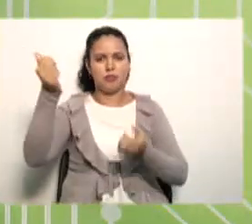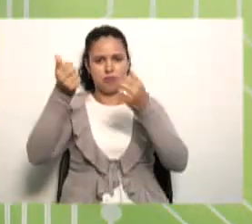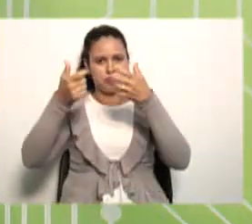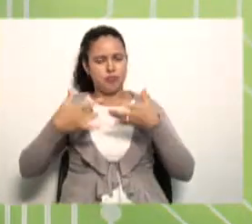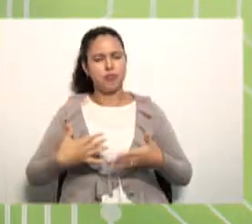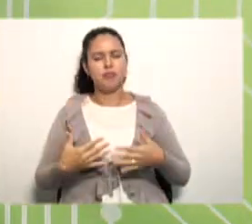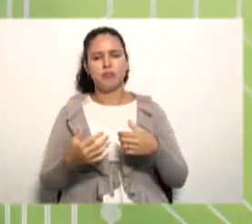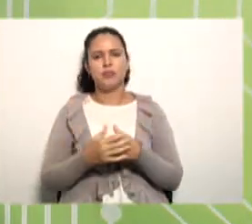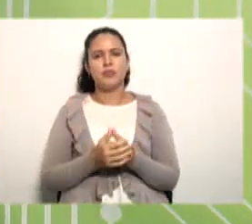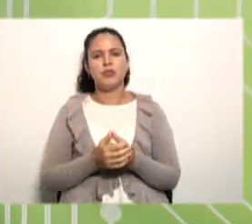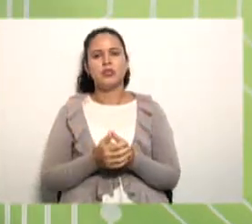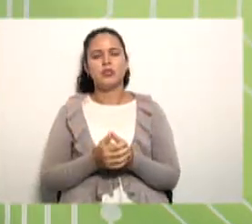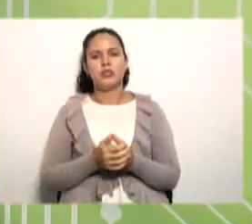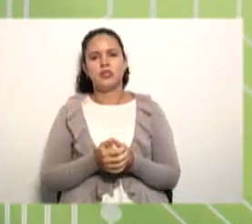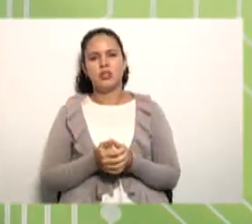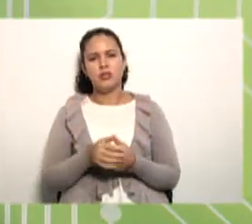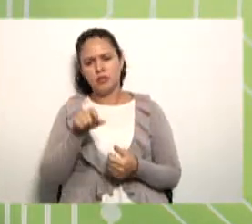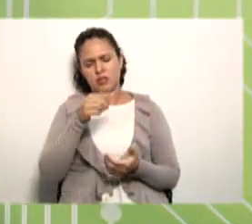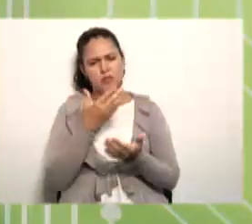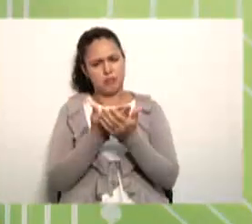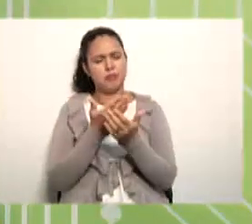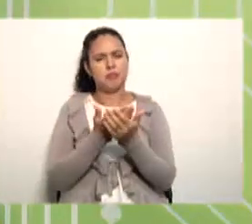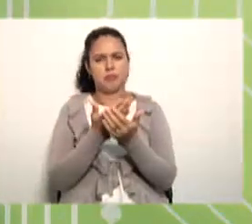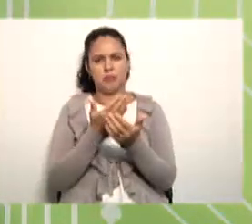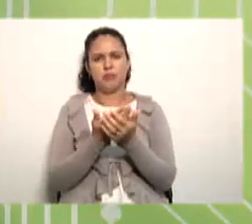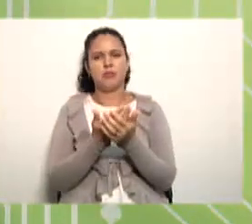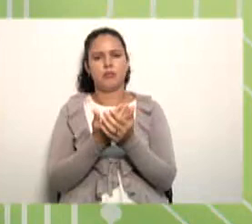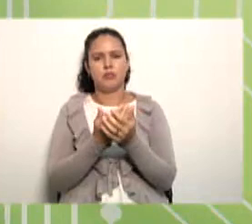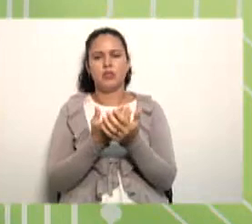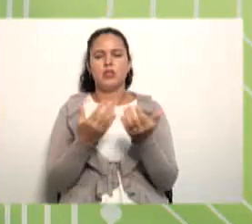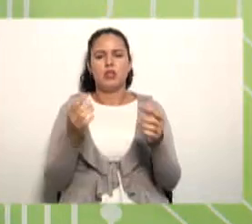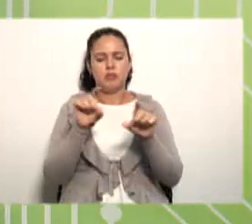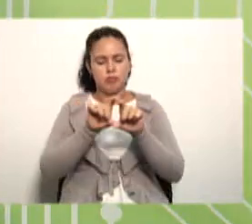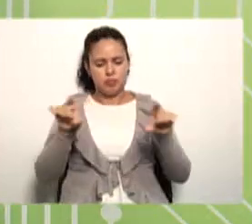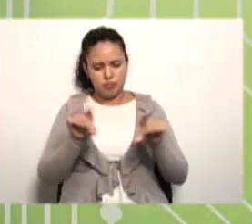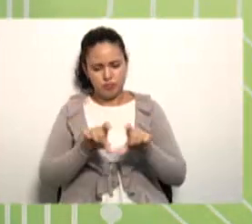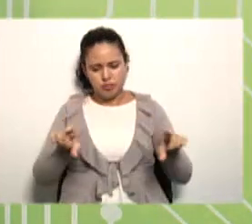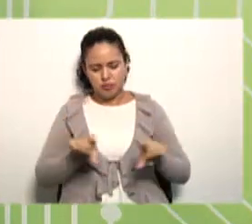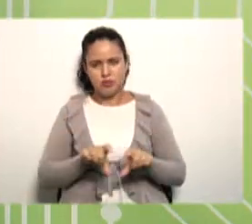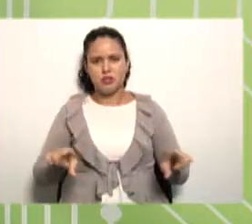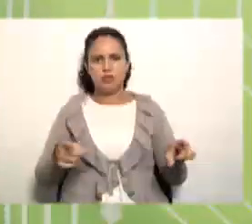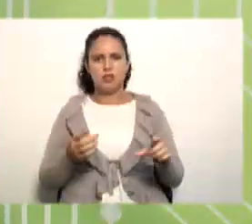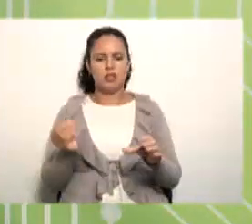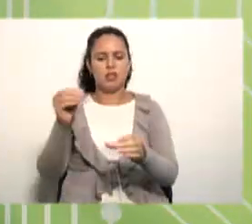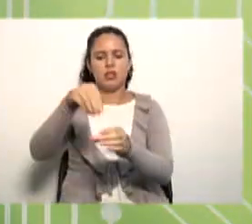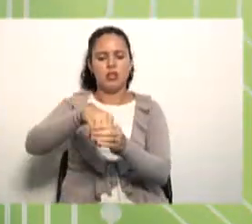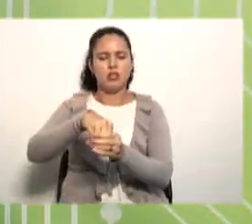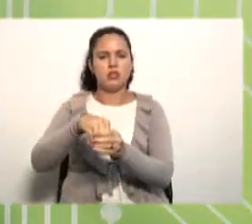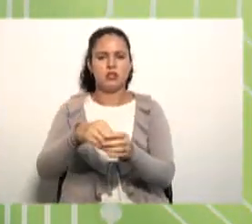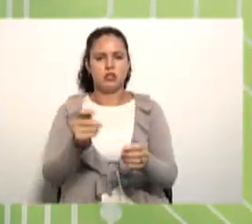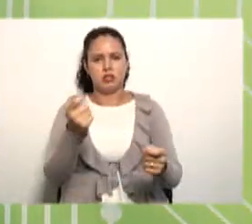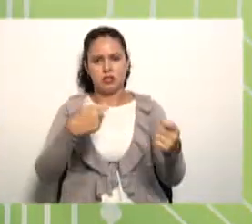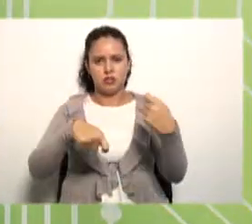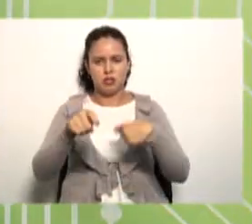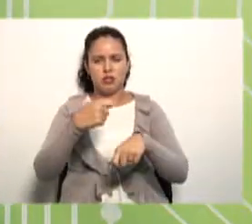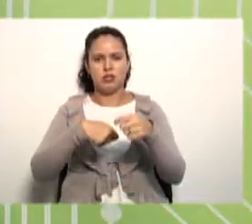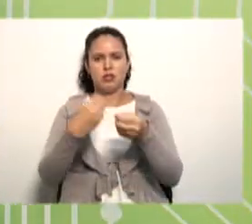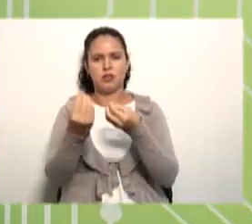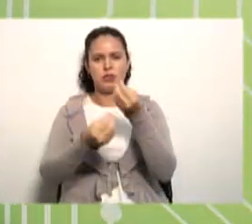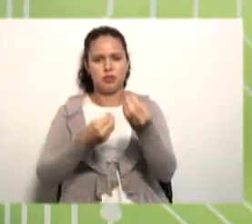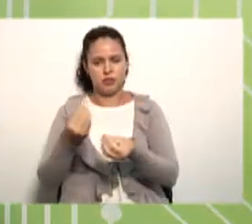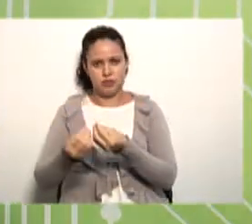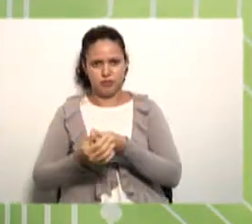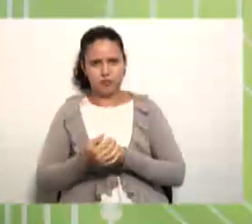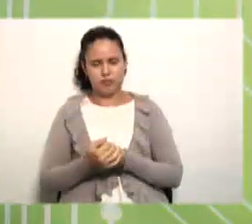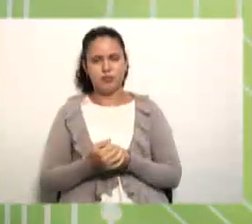de oportunidade. Vocês vão estudar várias formas de custo. Vocês vão estudar, por exemplo, o custo dentro da contabilidade, que ele vai estar o